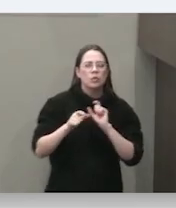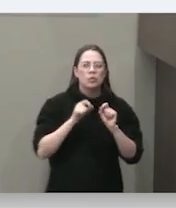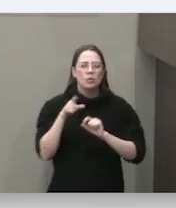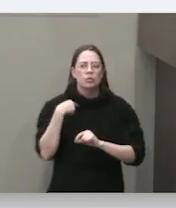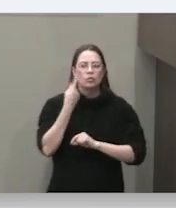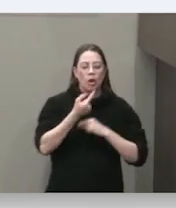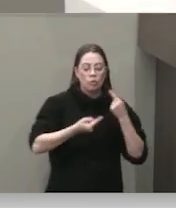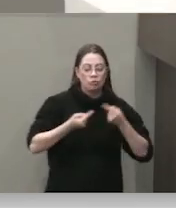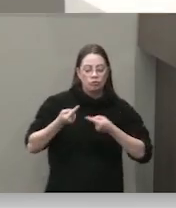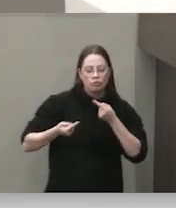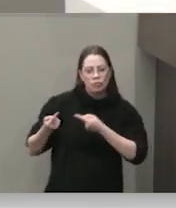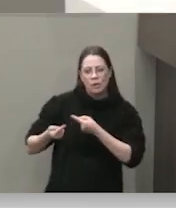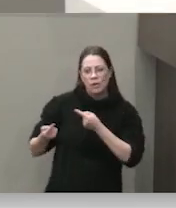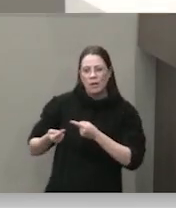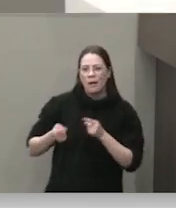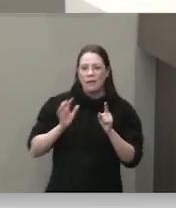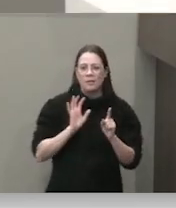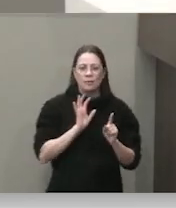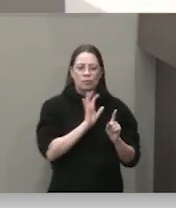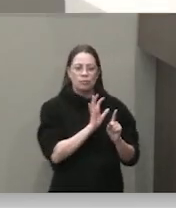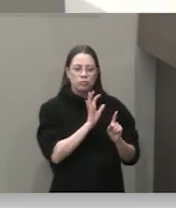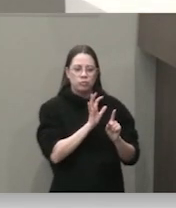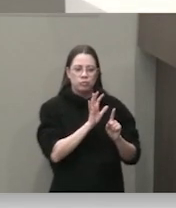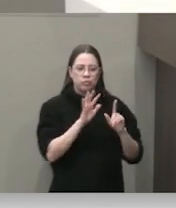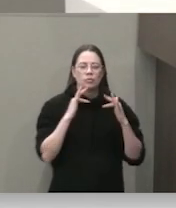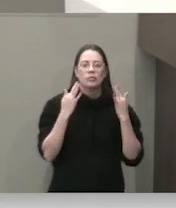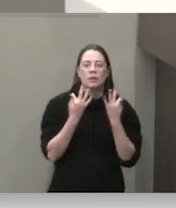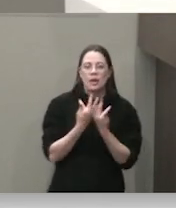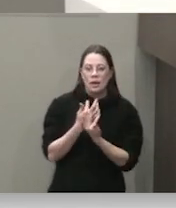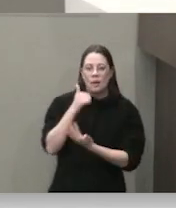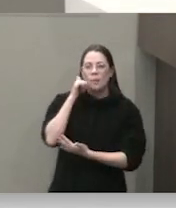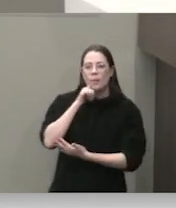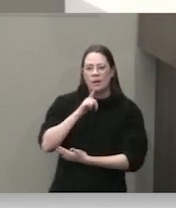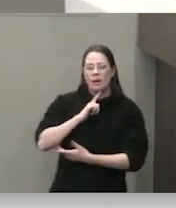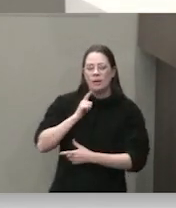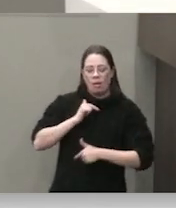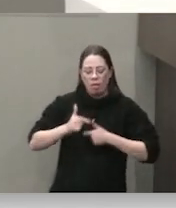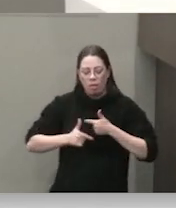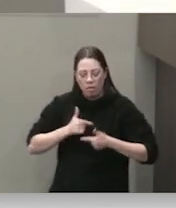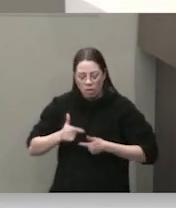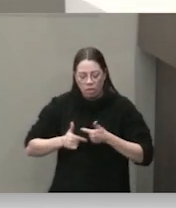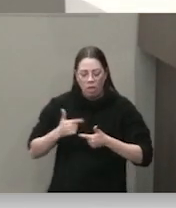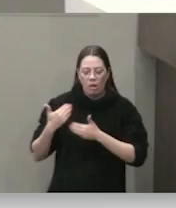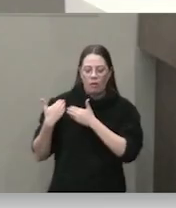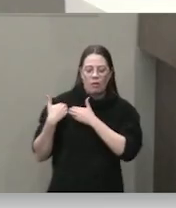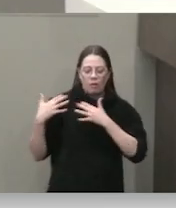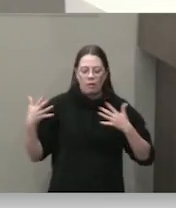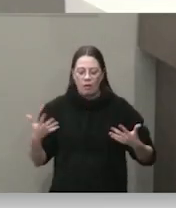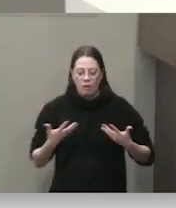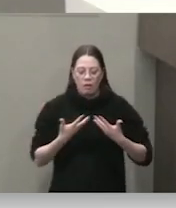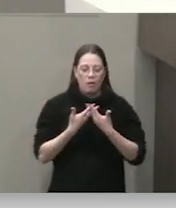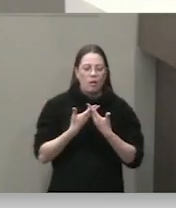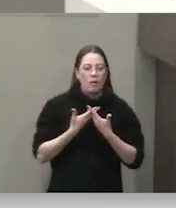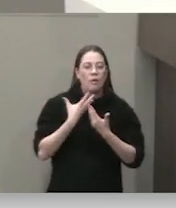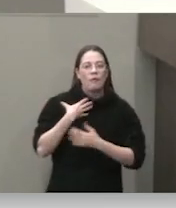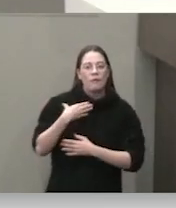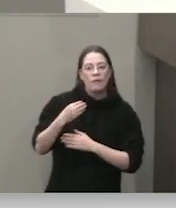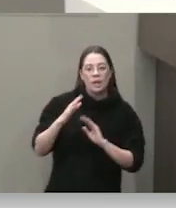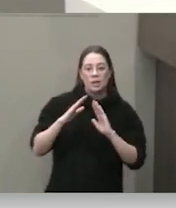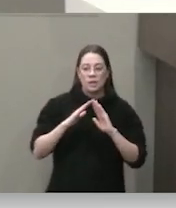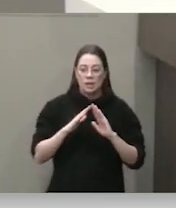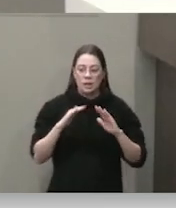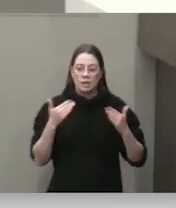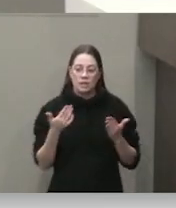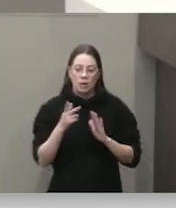discutindo um projeto que afeta muitas famílias. São mulheres que têm sobrecarga de trabalho e responsabilidade integral pelos filhos e pela casa. Então,